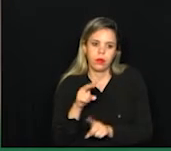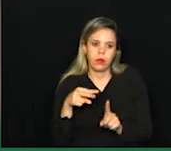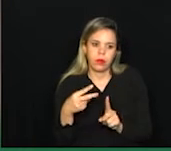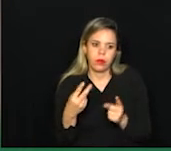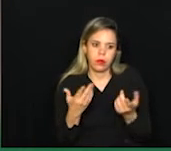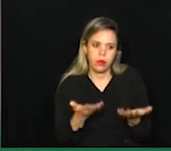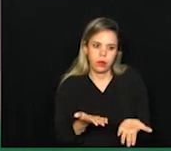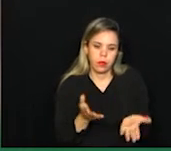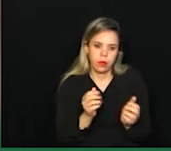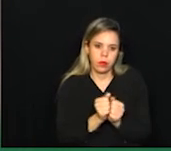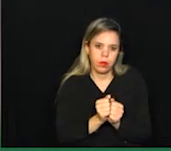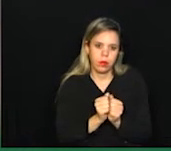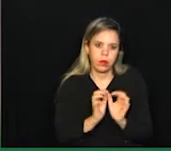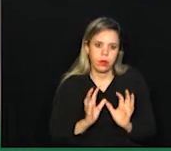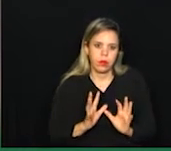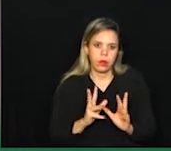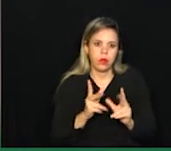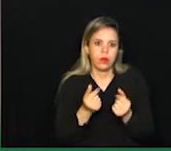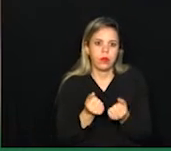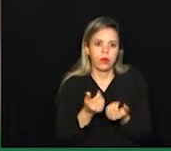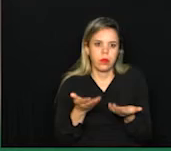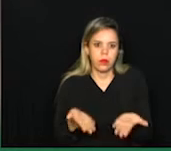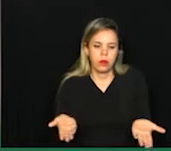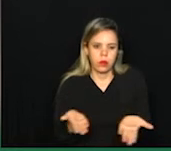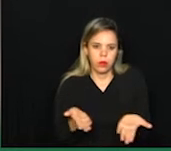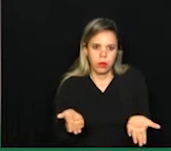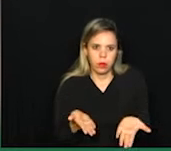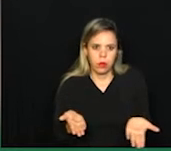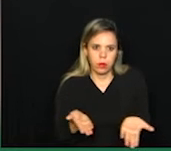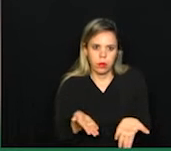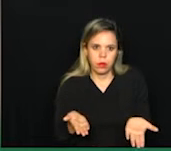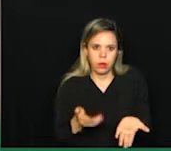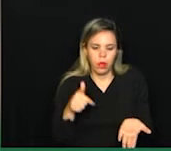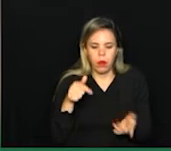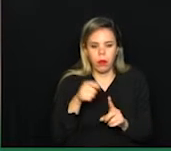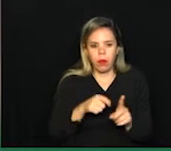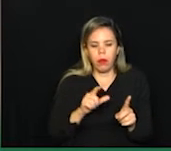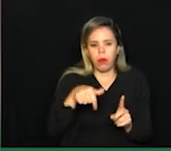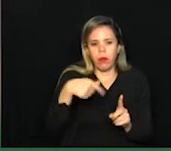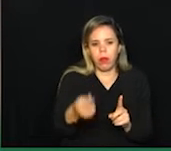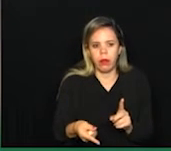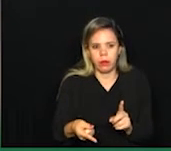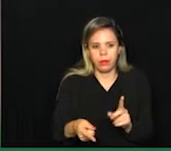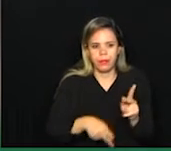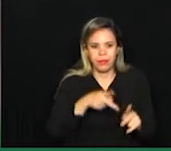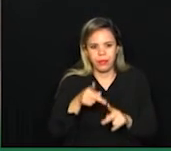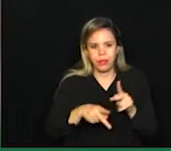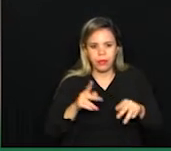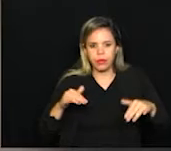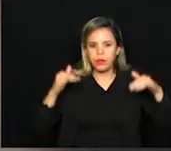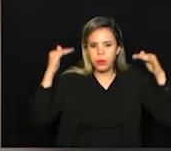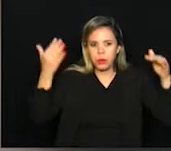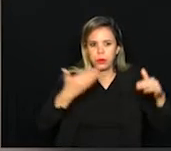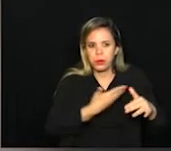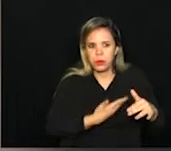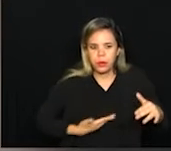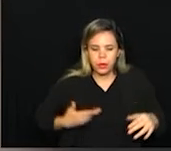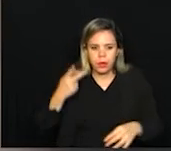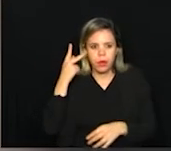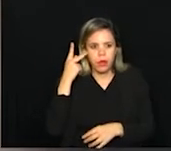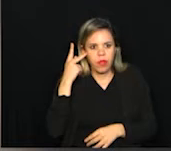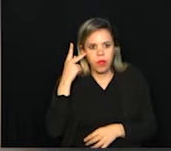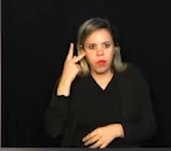expectativa, junto com todos, muitos que estão aqui conosco agora, 7 meses depois, toda a população adulta do estado de São